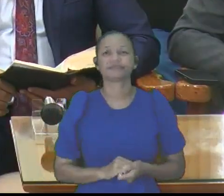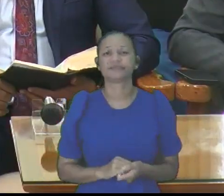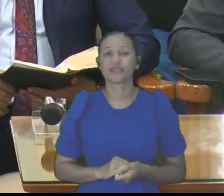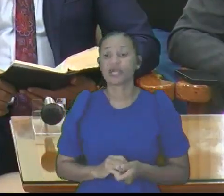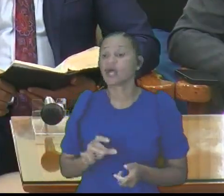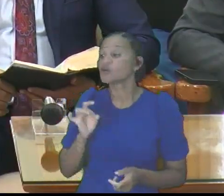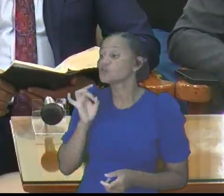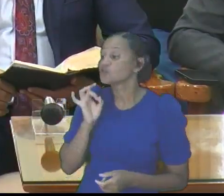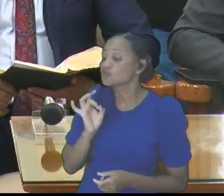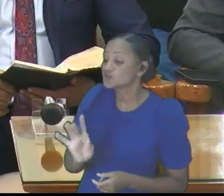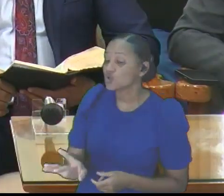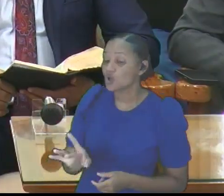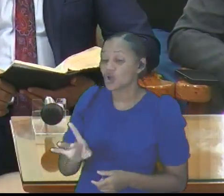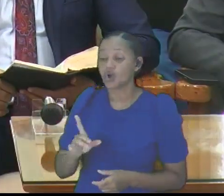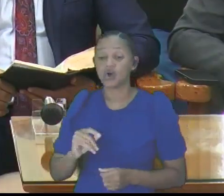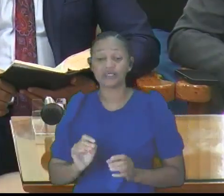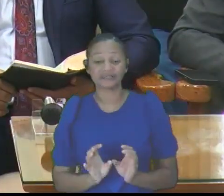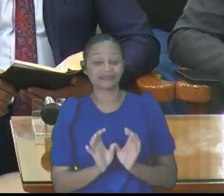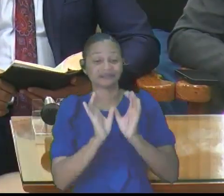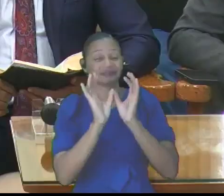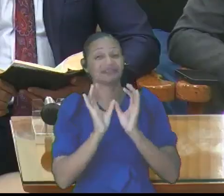Ceia só é ceia na igreja.